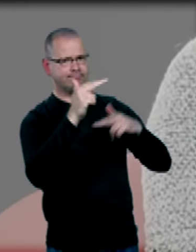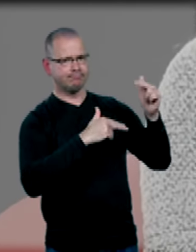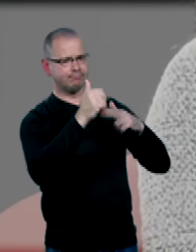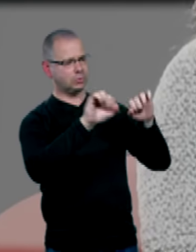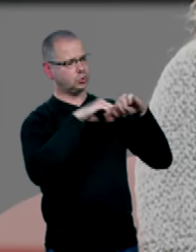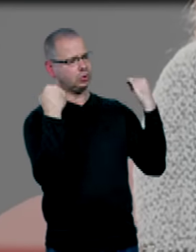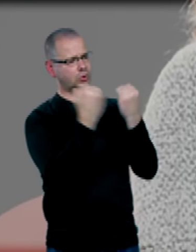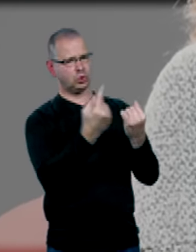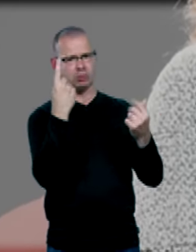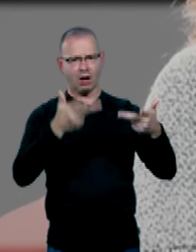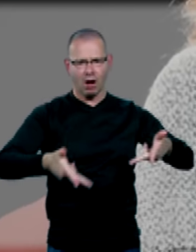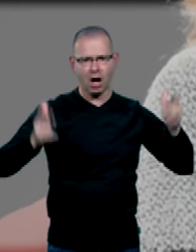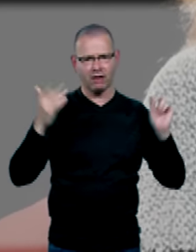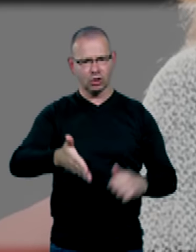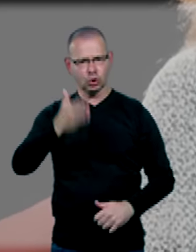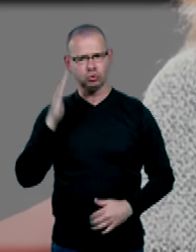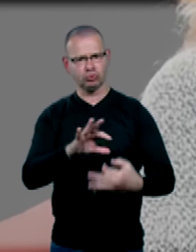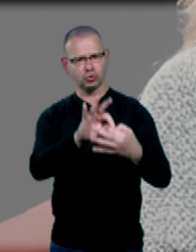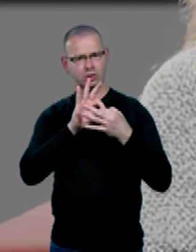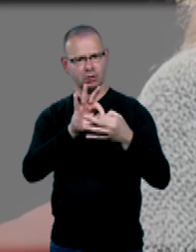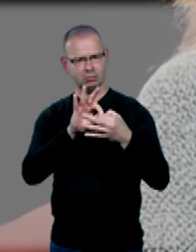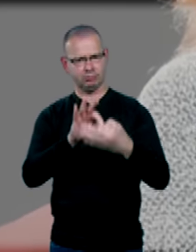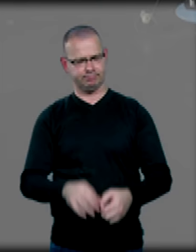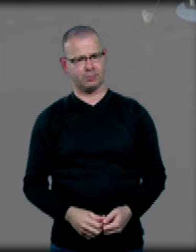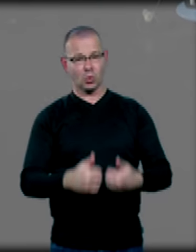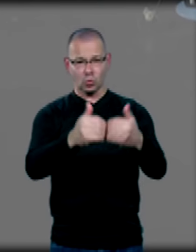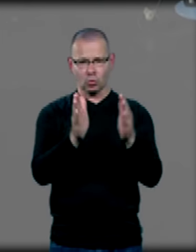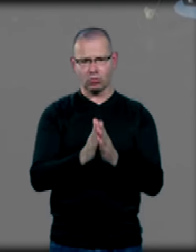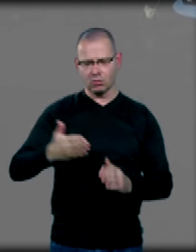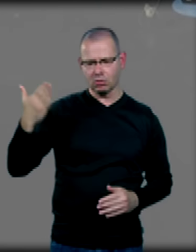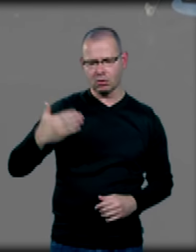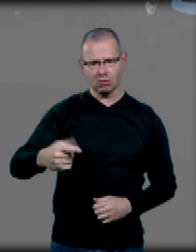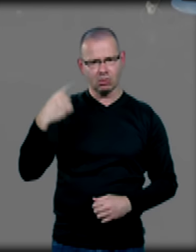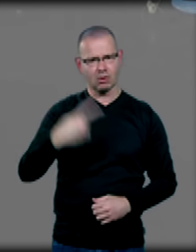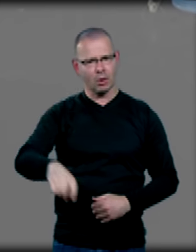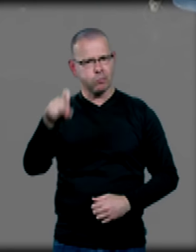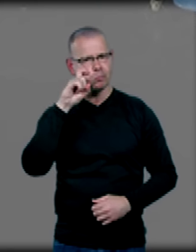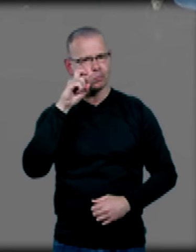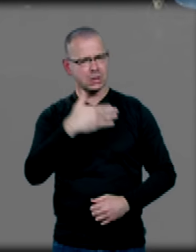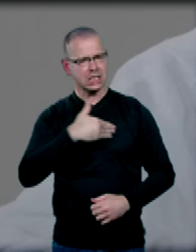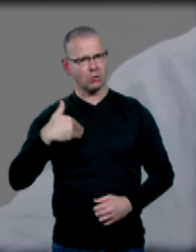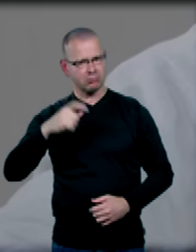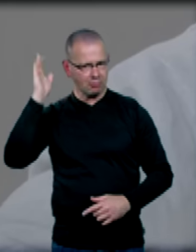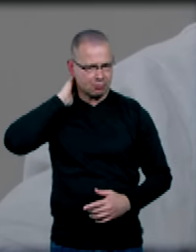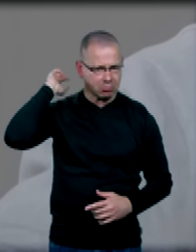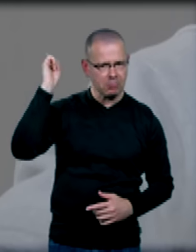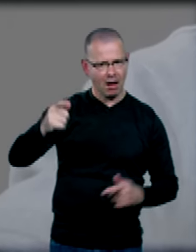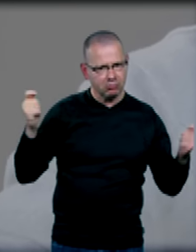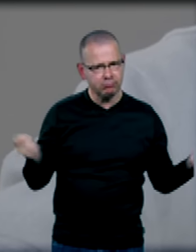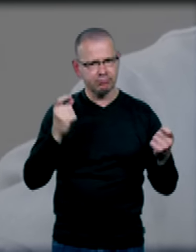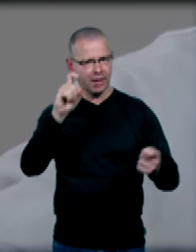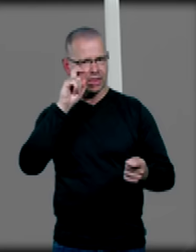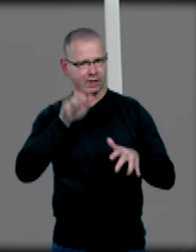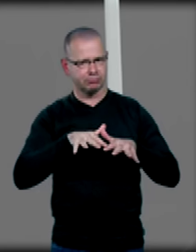Todos têm direito à proteção da saúde e o dever de a defender e promover. A tributação do património deve contribuir para a igualdade entre